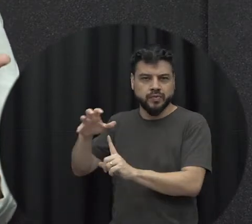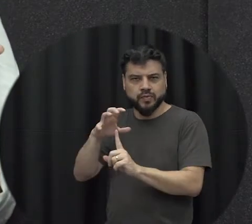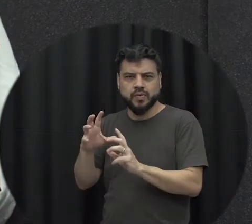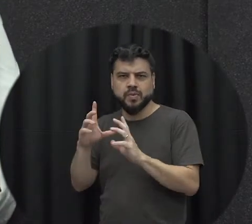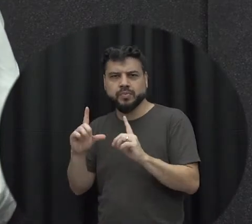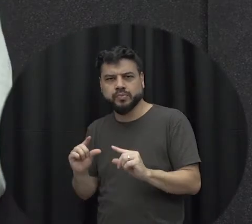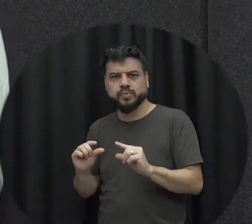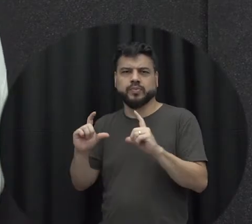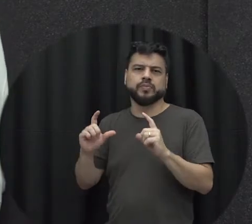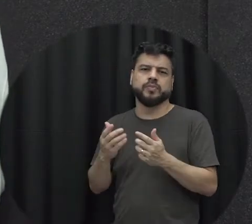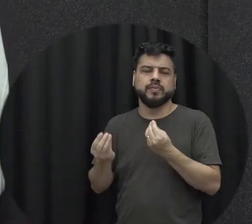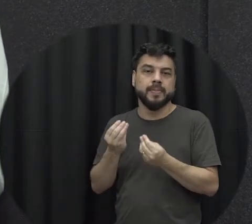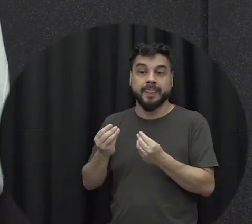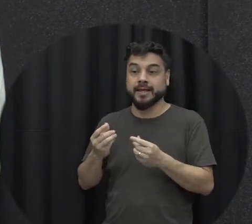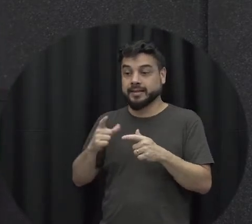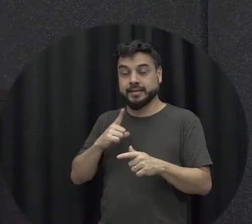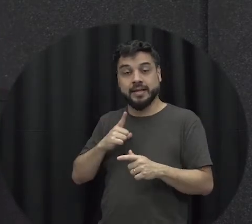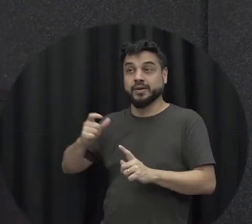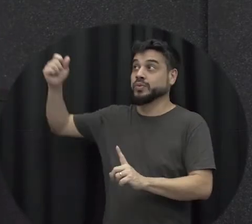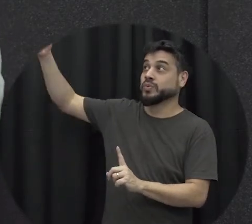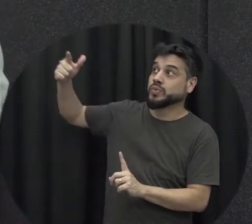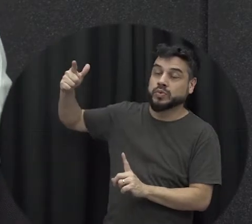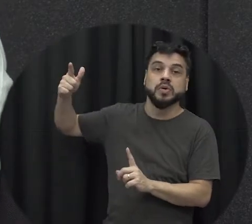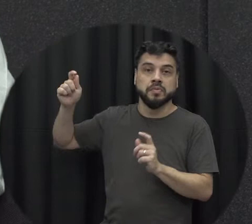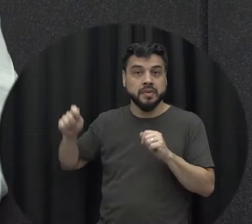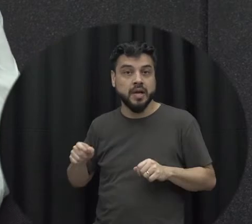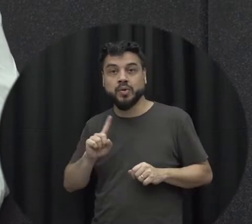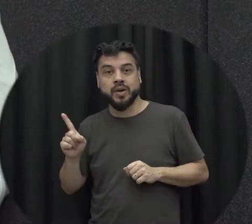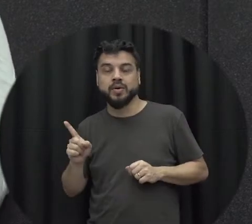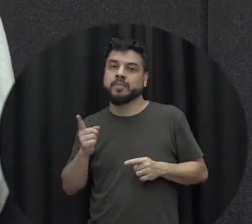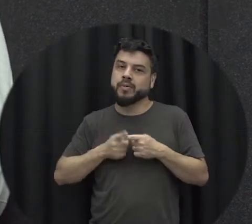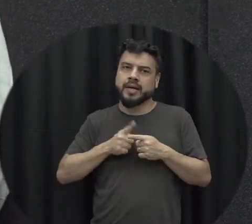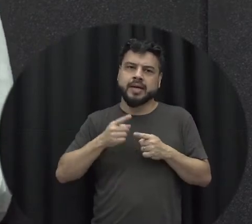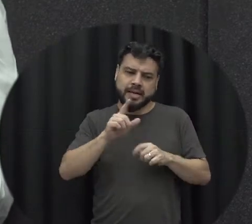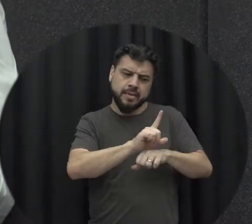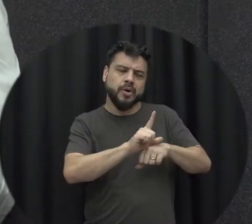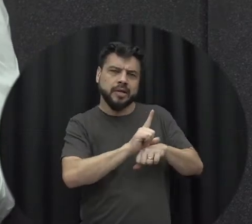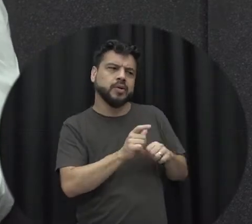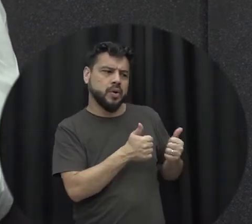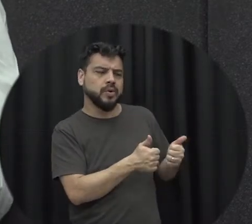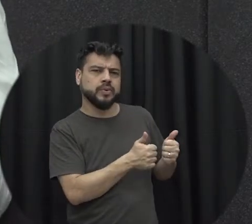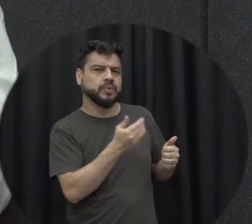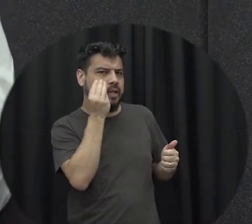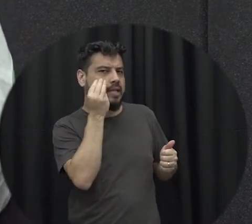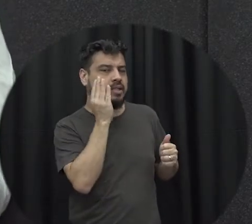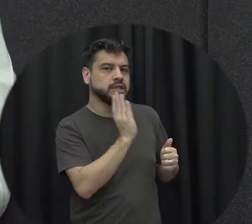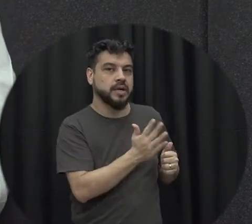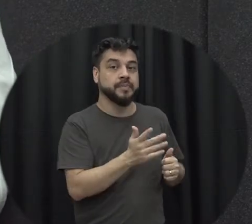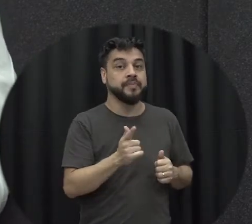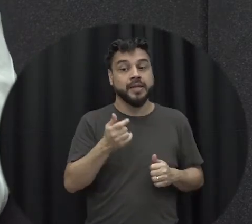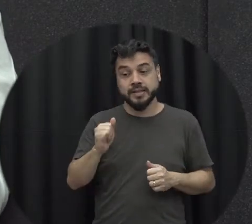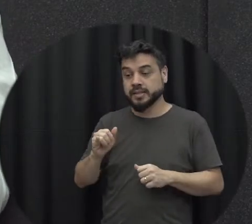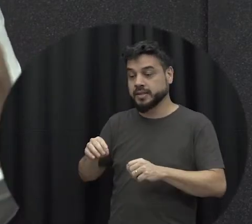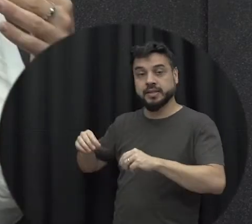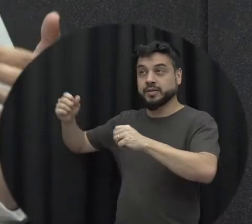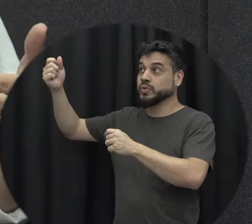degradar quando ele está no solo? Porque, por enquanto, a gente testou no meio sintético, no laboratório. Se funcionar no solo, a gente vai